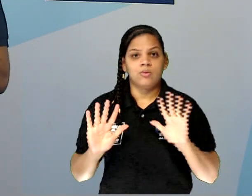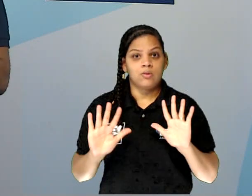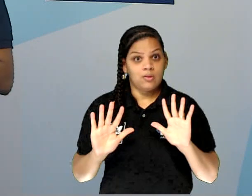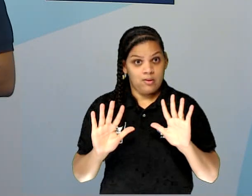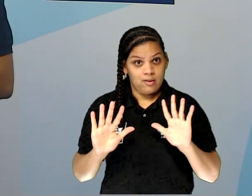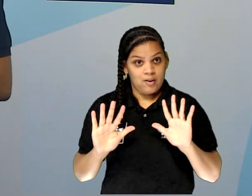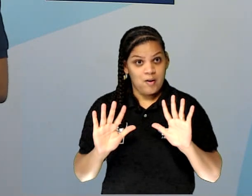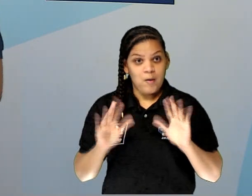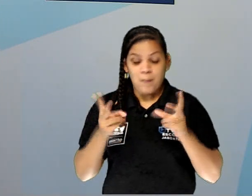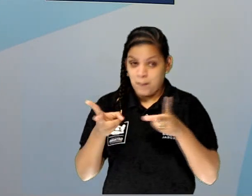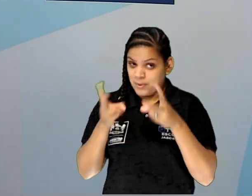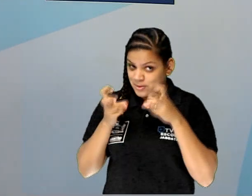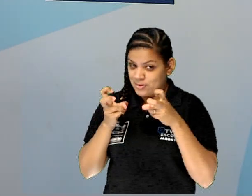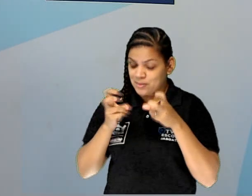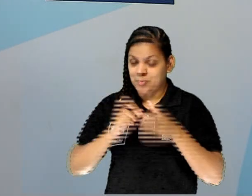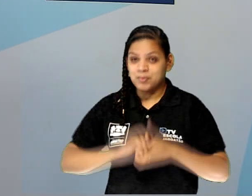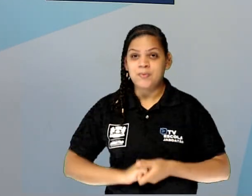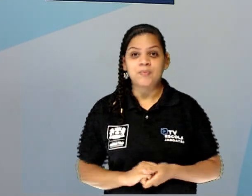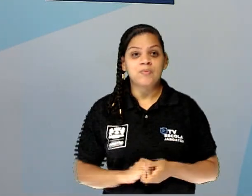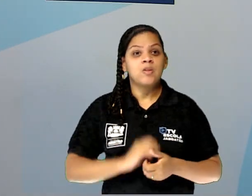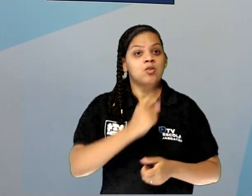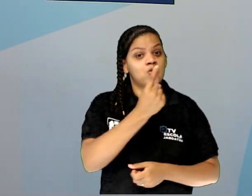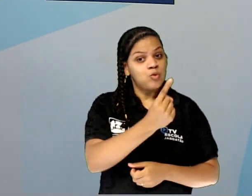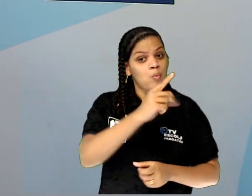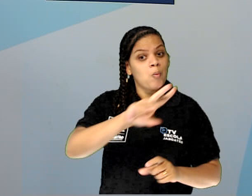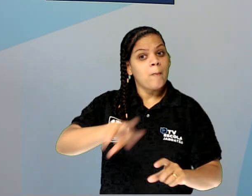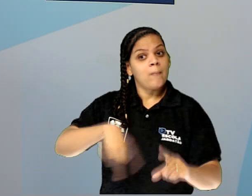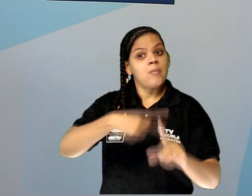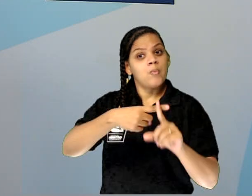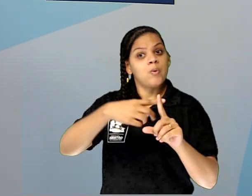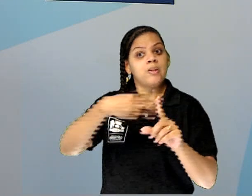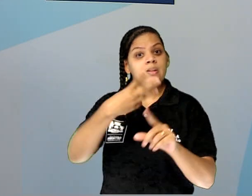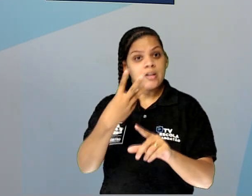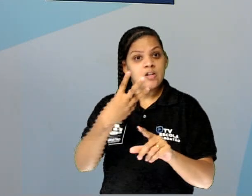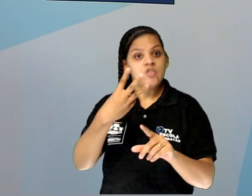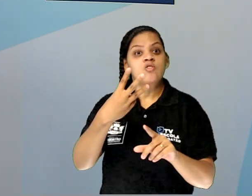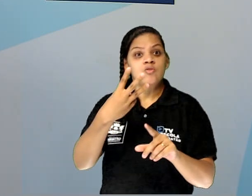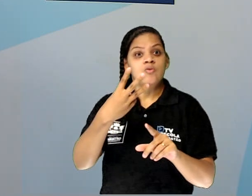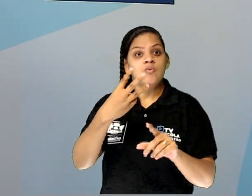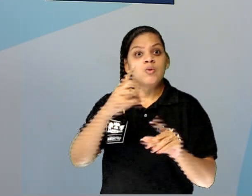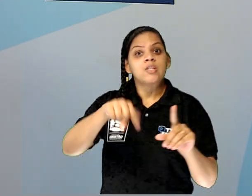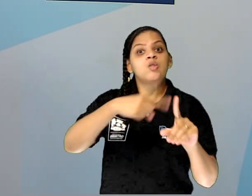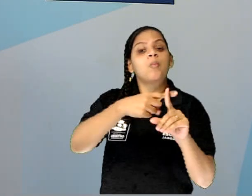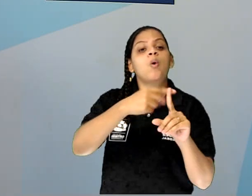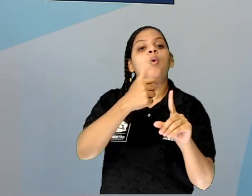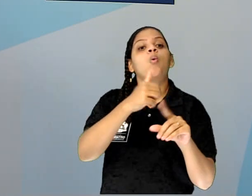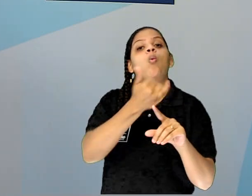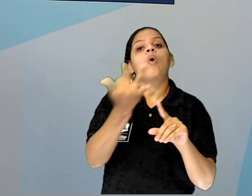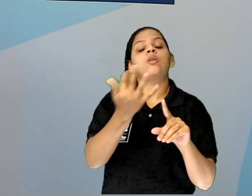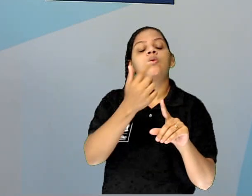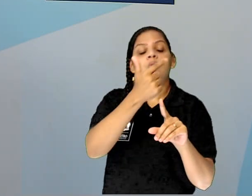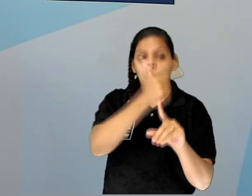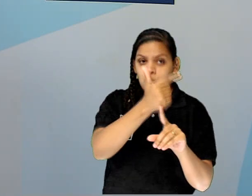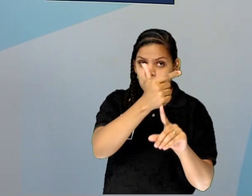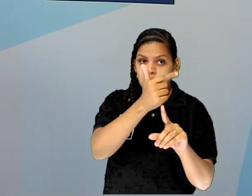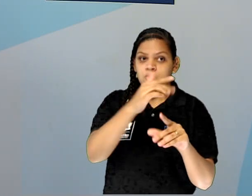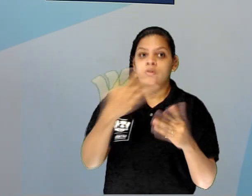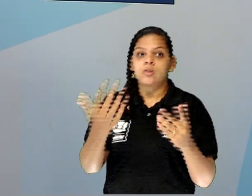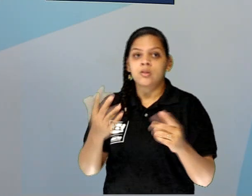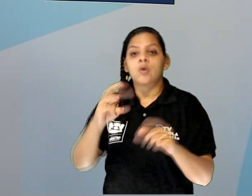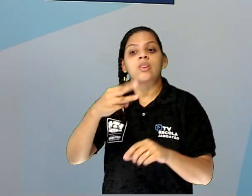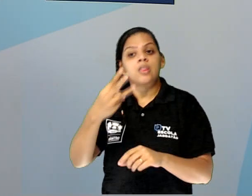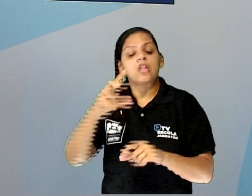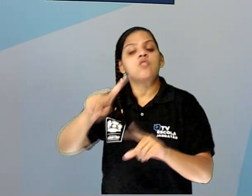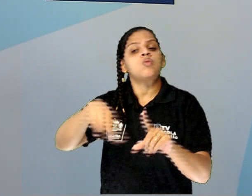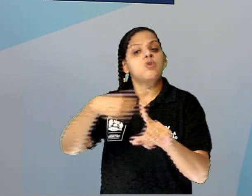Gente, observa. De um passou para três, você somou dois. Aqui, ó. Esse aqui, eu tinha esses três, eu vou somar quantos